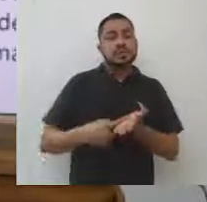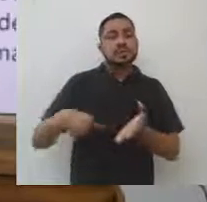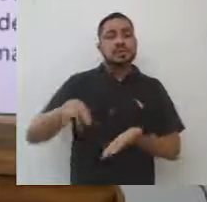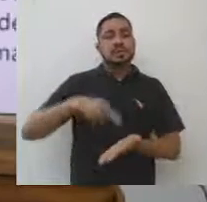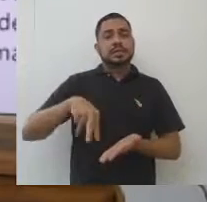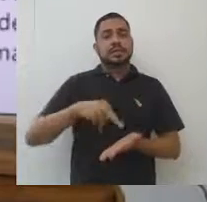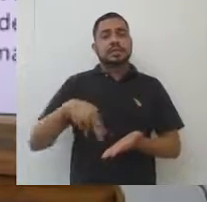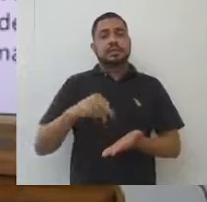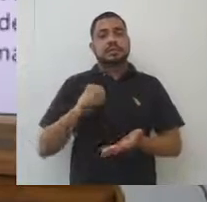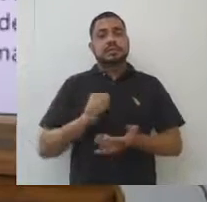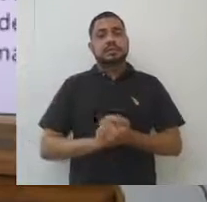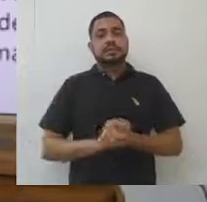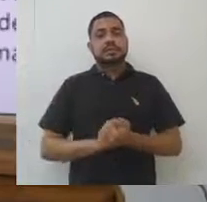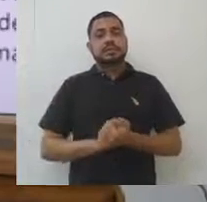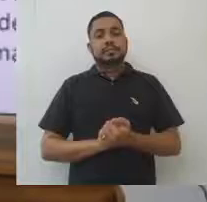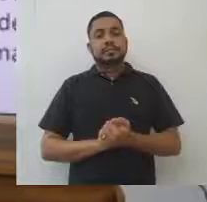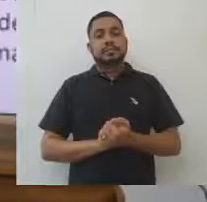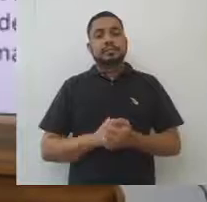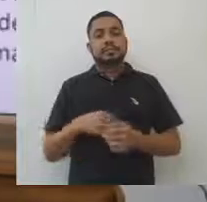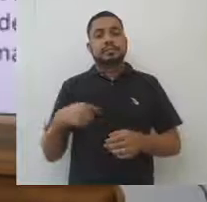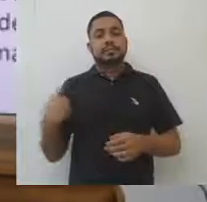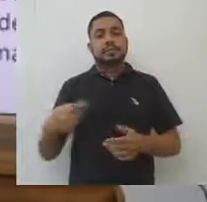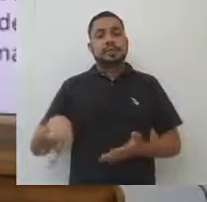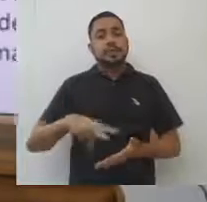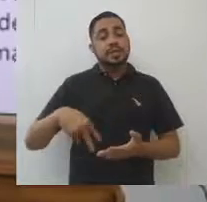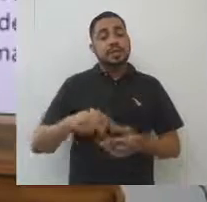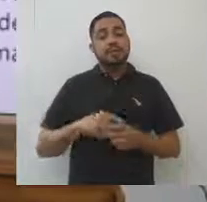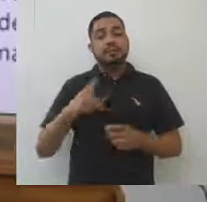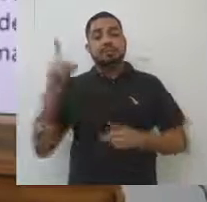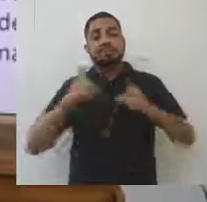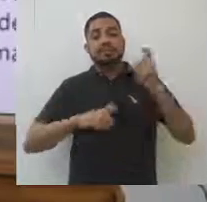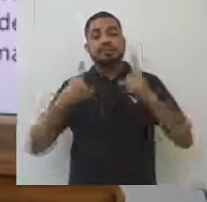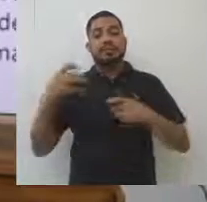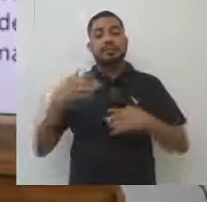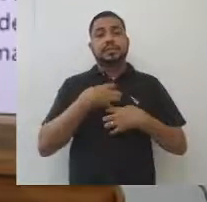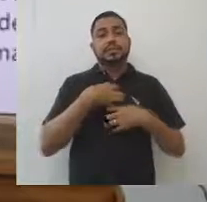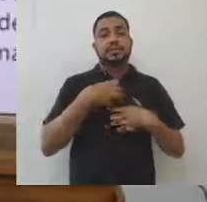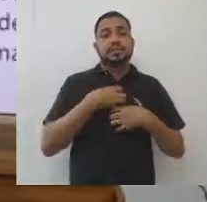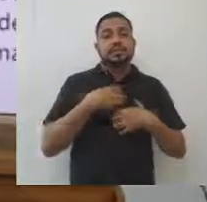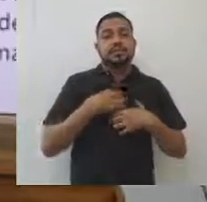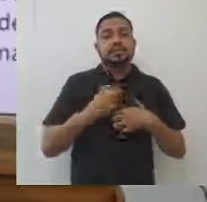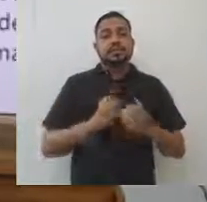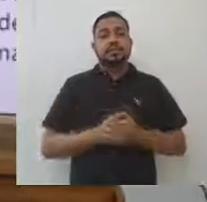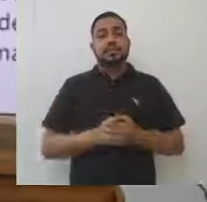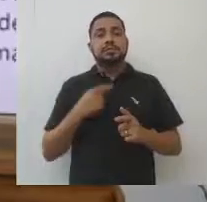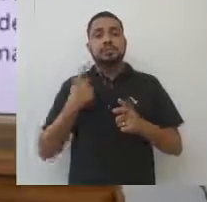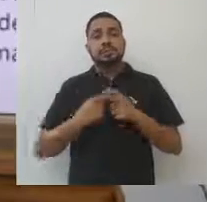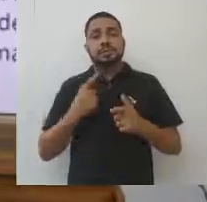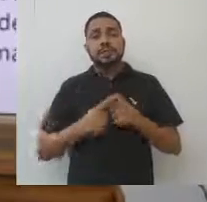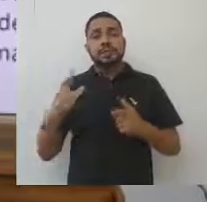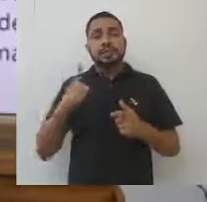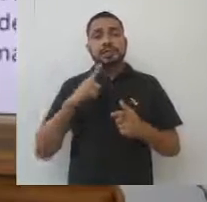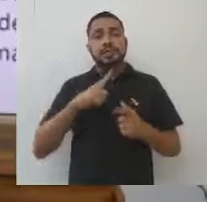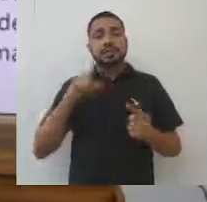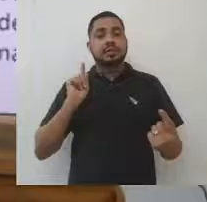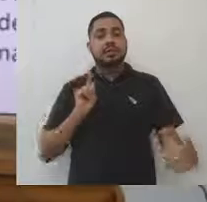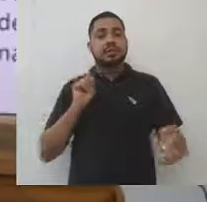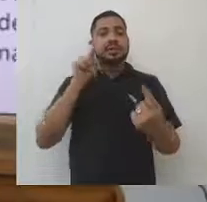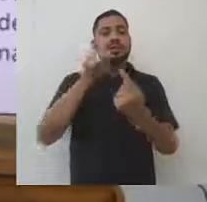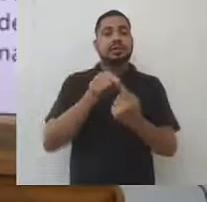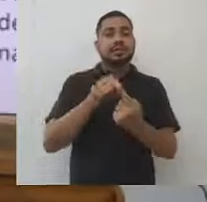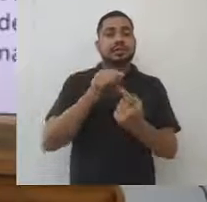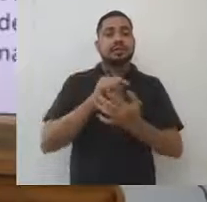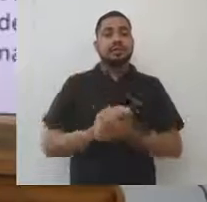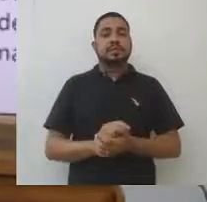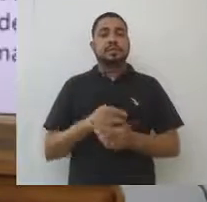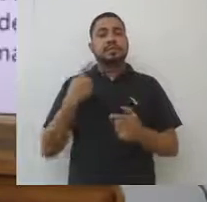dança. A gente dança para expressar um sentimento. A gente dança porque a gente tem uma finalidade. A